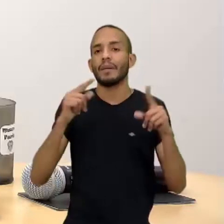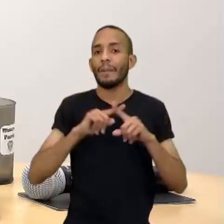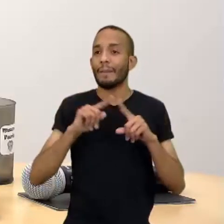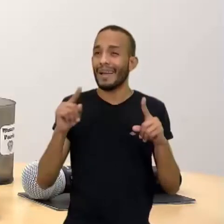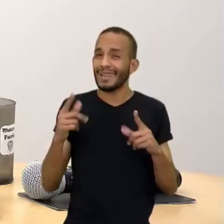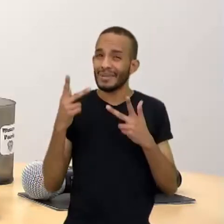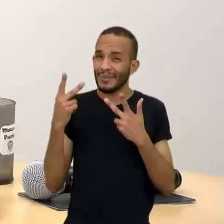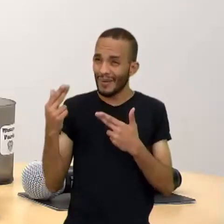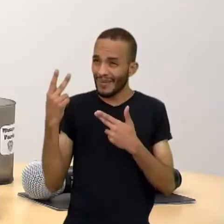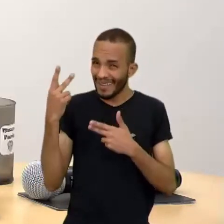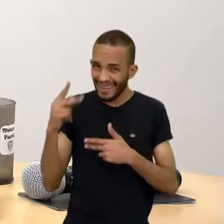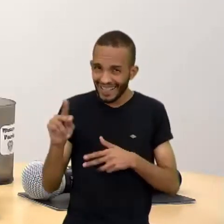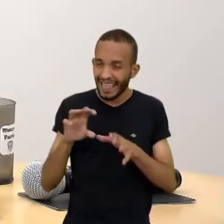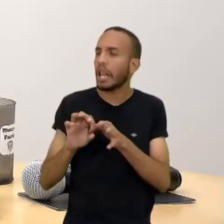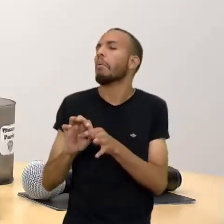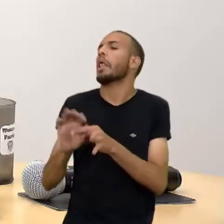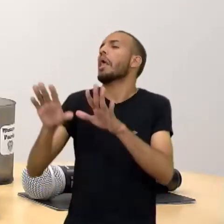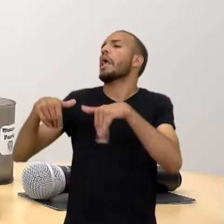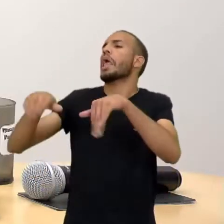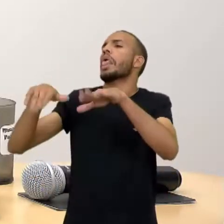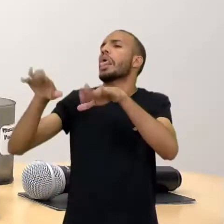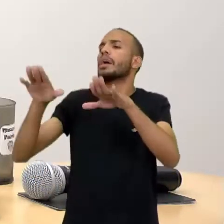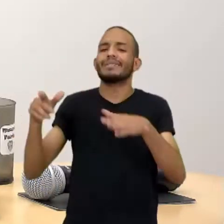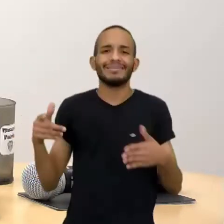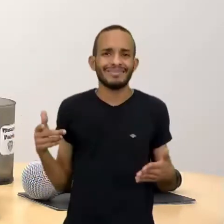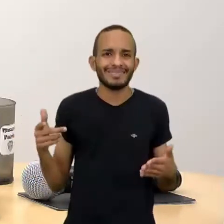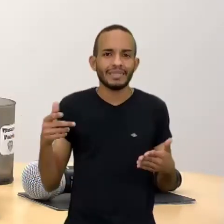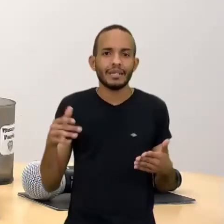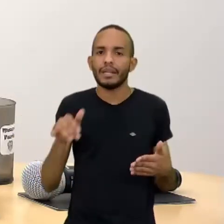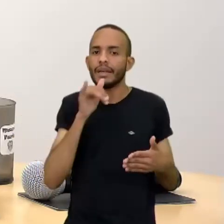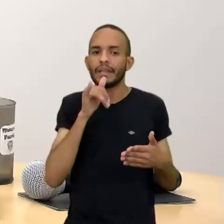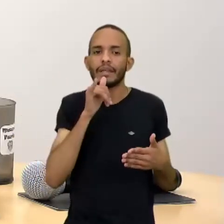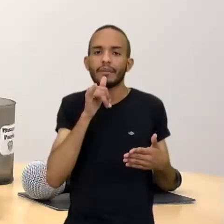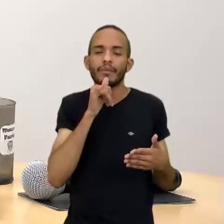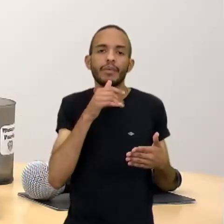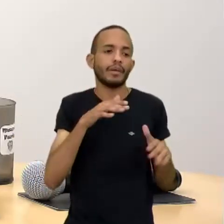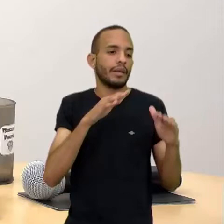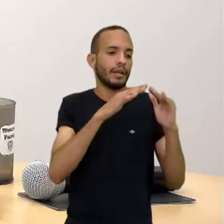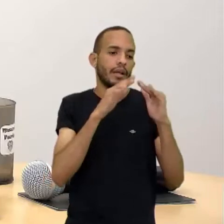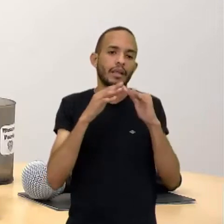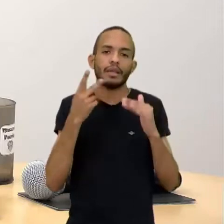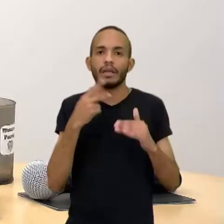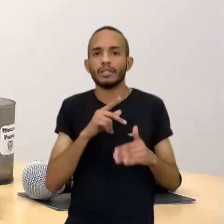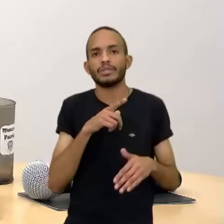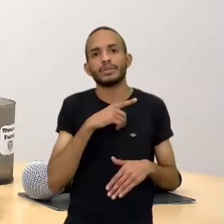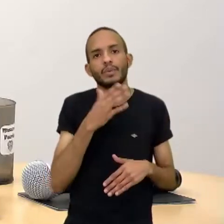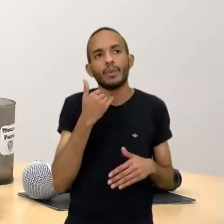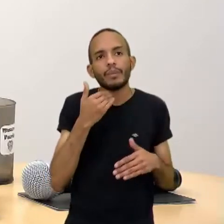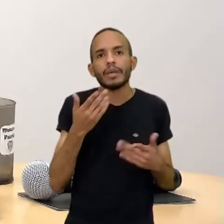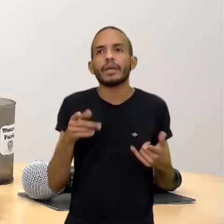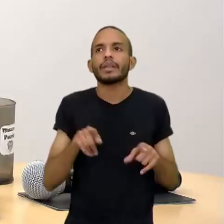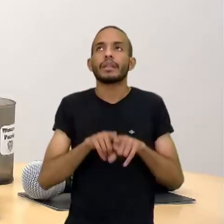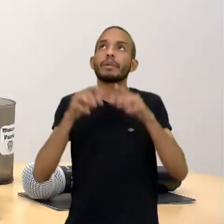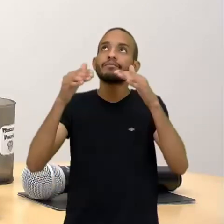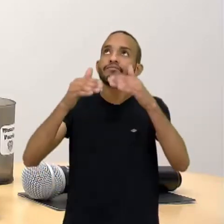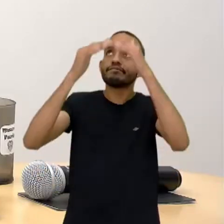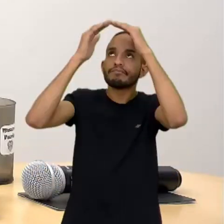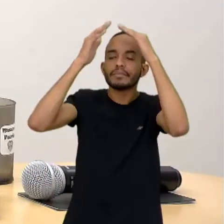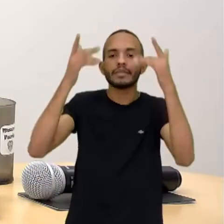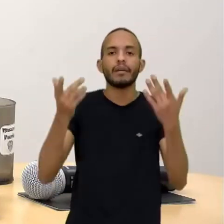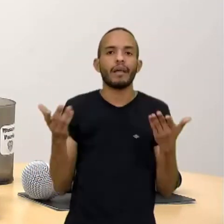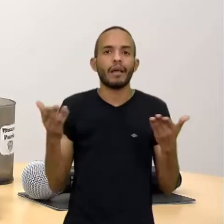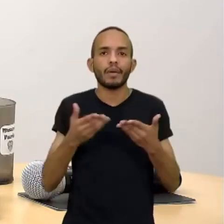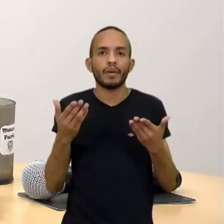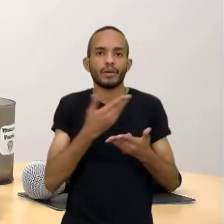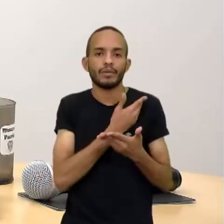como eles ganharam não foi uma coisa boa, porque eles, tipo, foram tirados de dentro de lugares onde eles tinham alimento e moradia, e